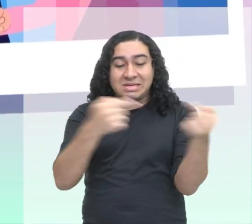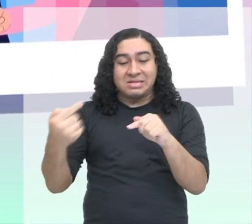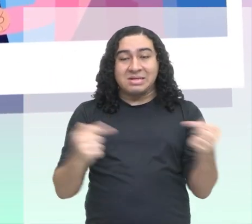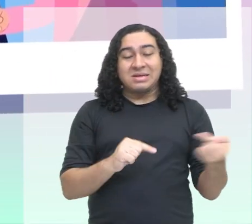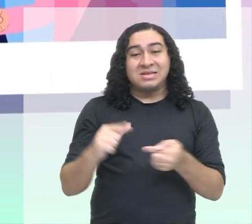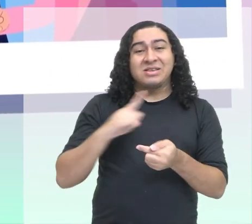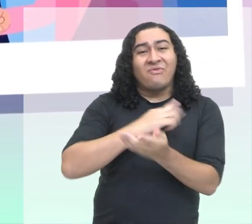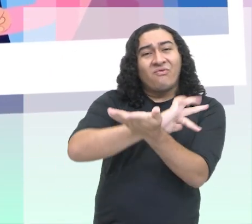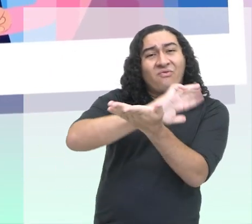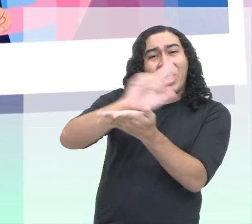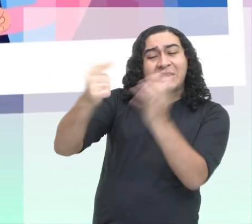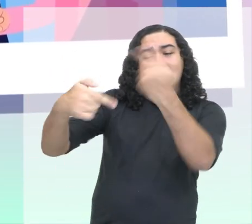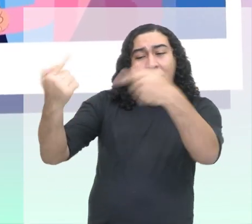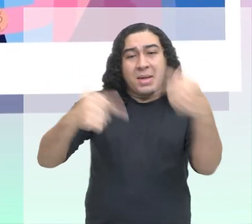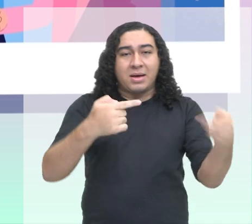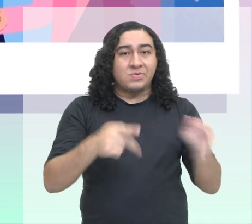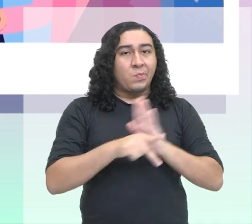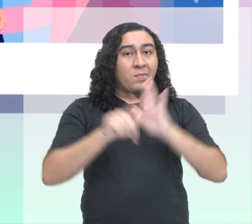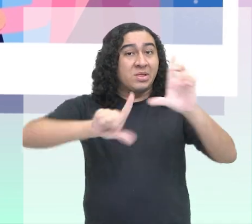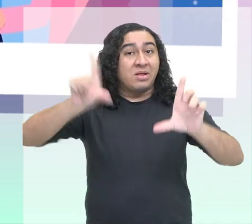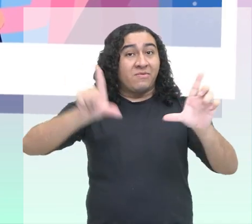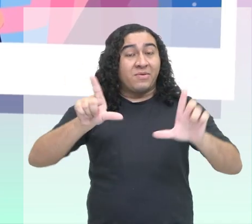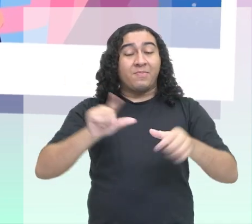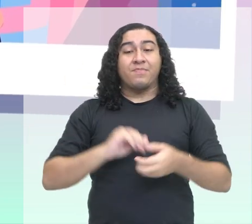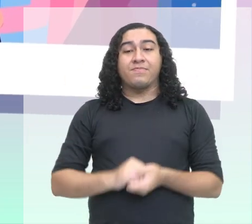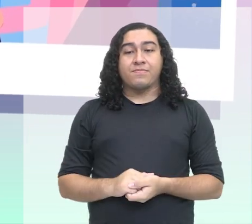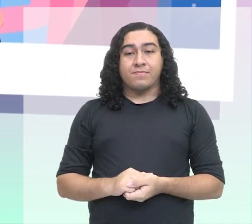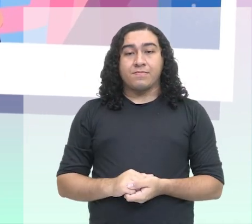de acalorados debates na televisão.